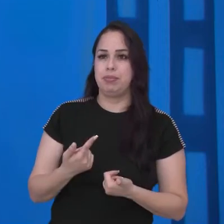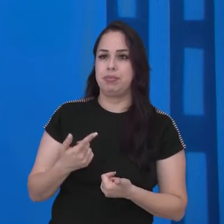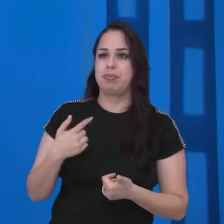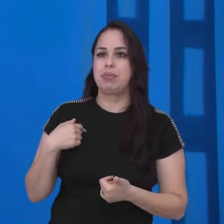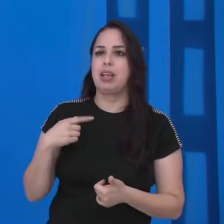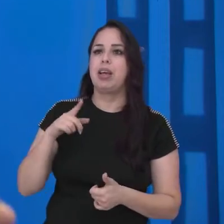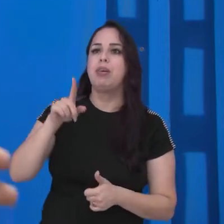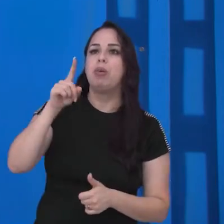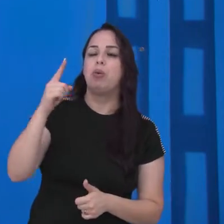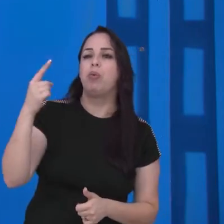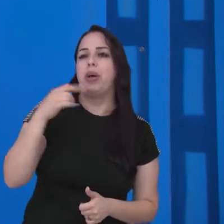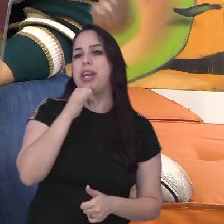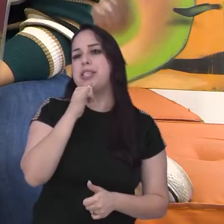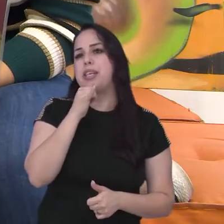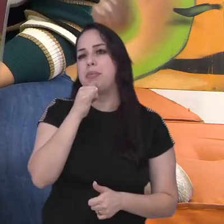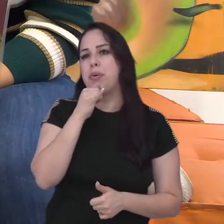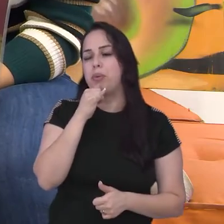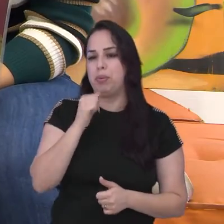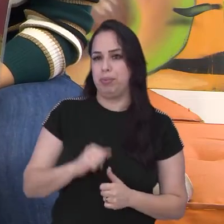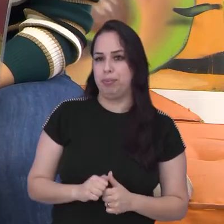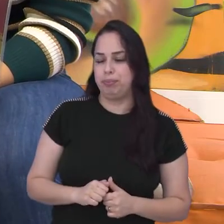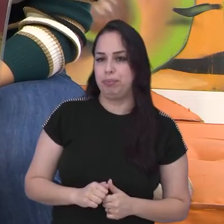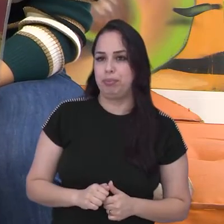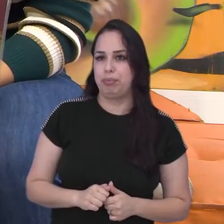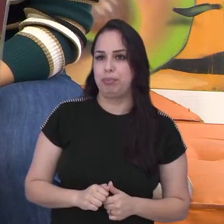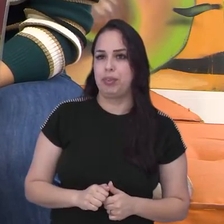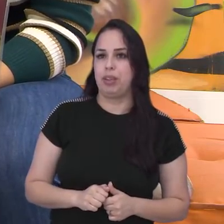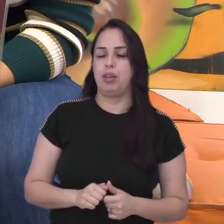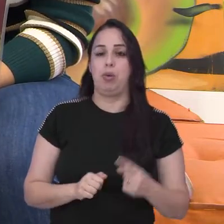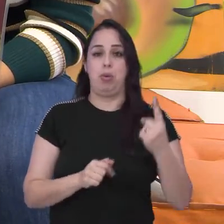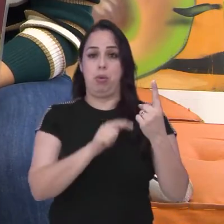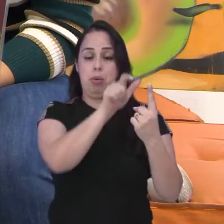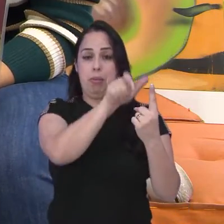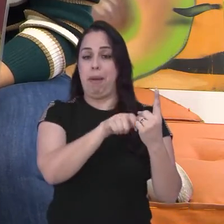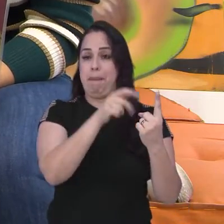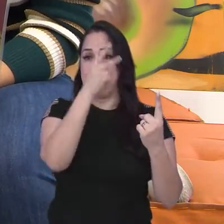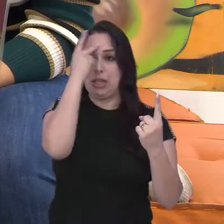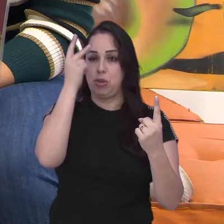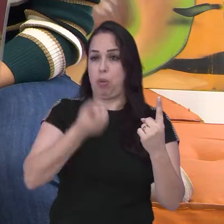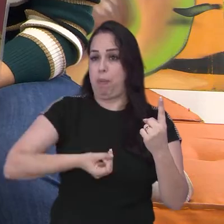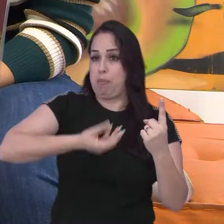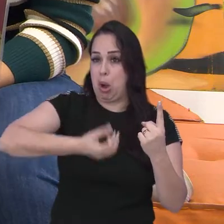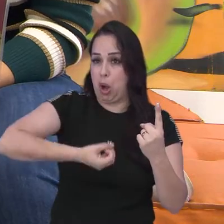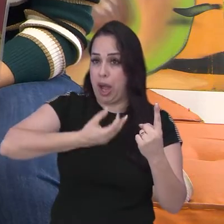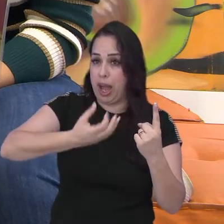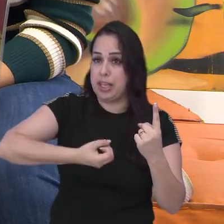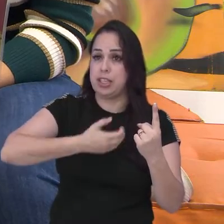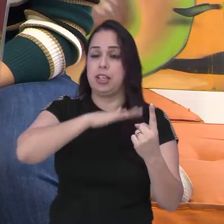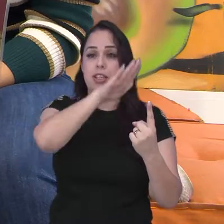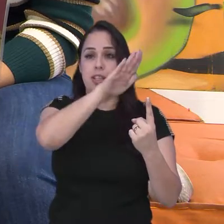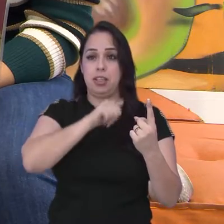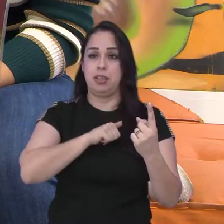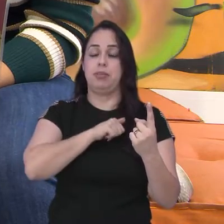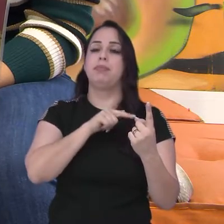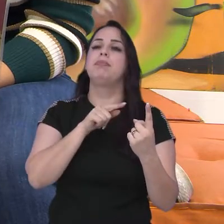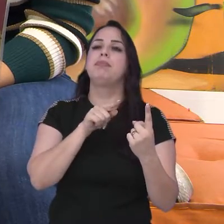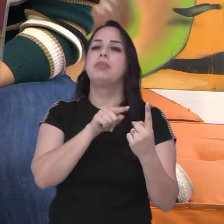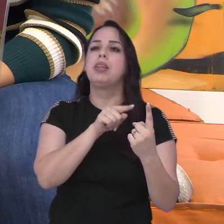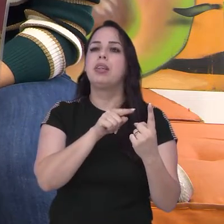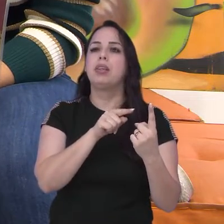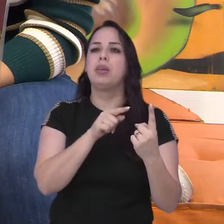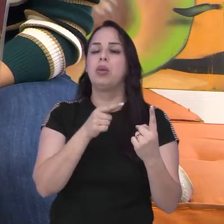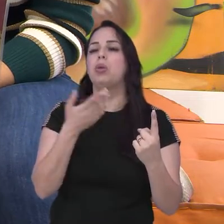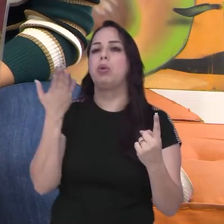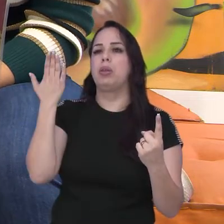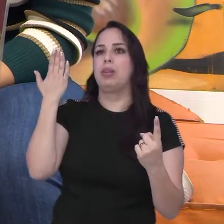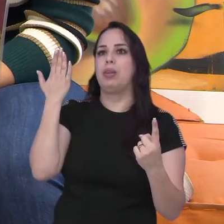ideia, nos elementos. Então, às vezes vai uma poeta, uma poetisa, uma crew de break. A última